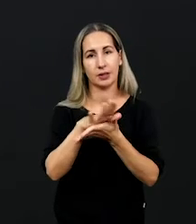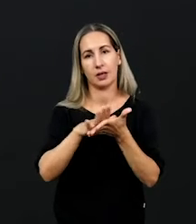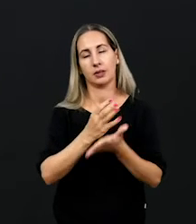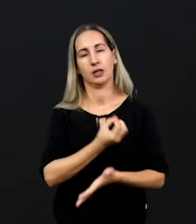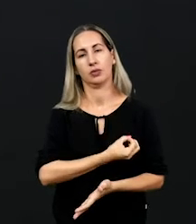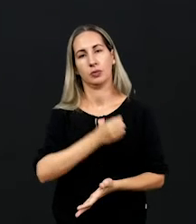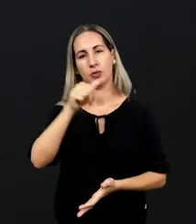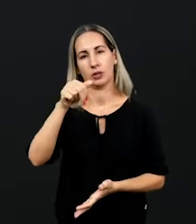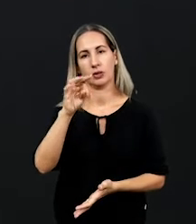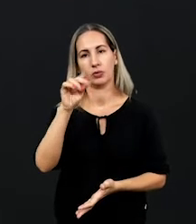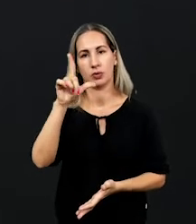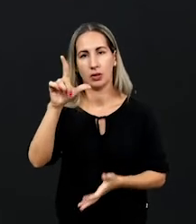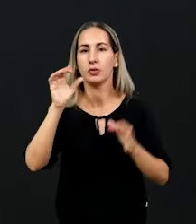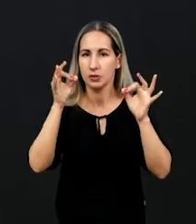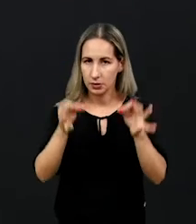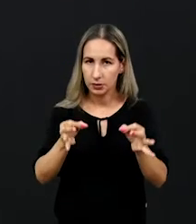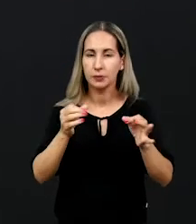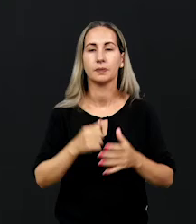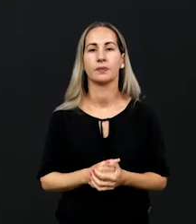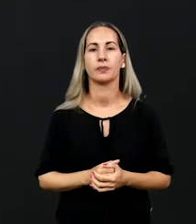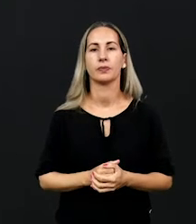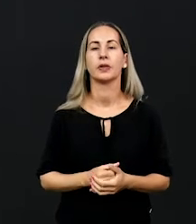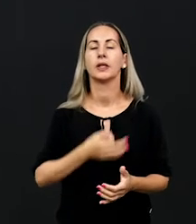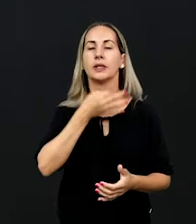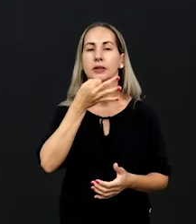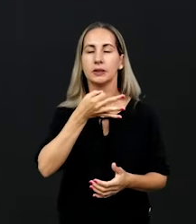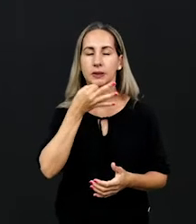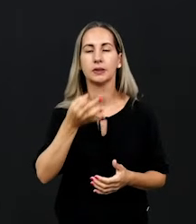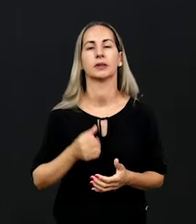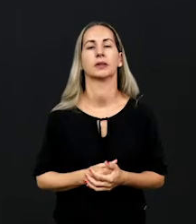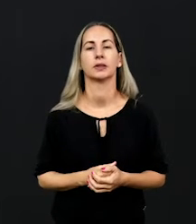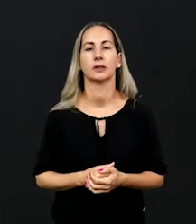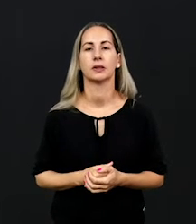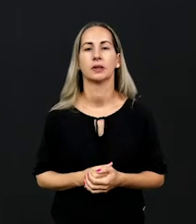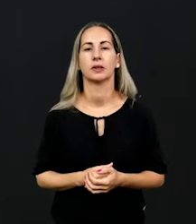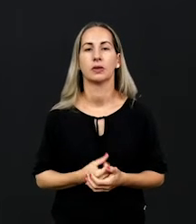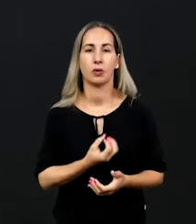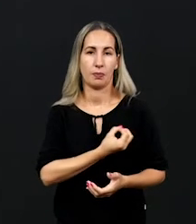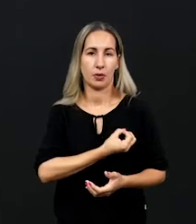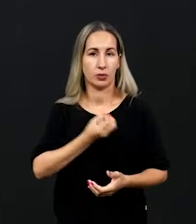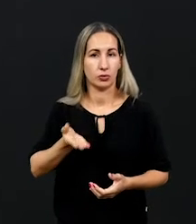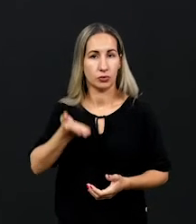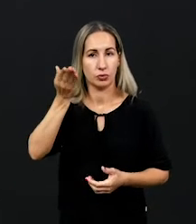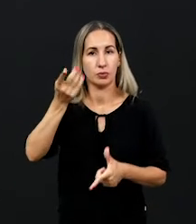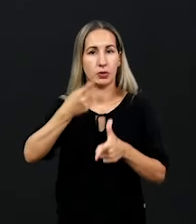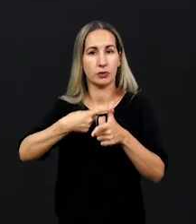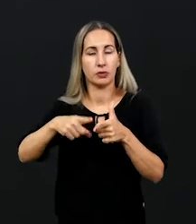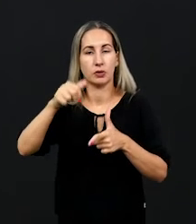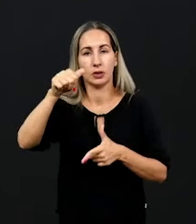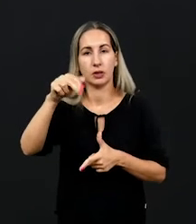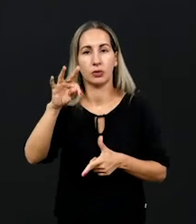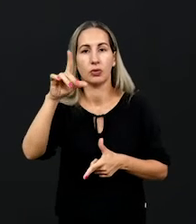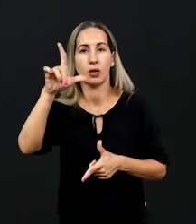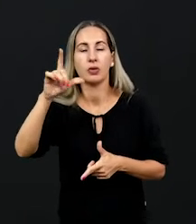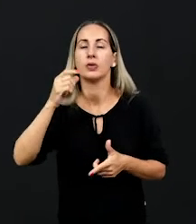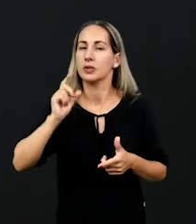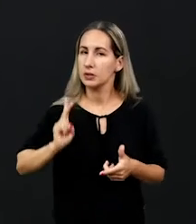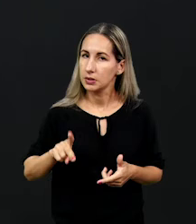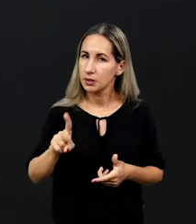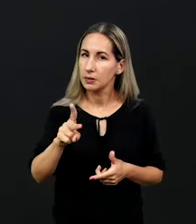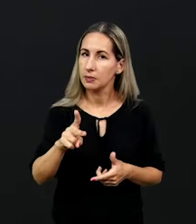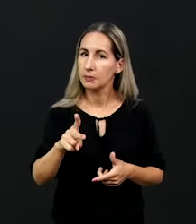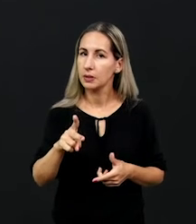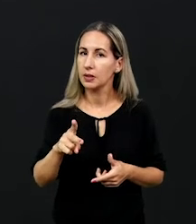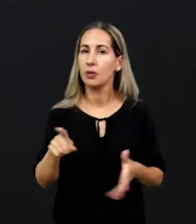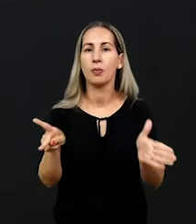número natural. Perfeito? Próxima dica. O maior divisor de um número natural sempre será